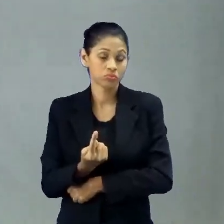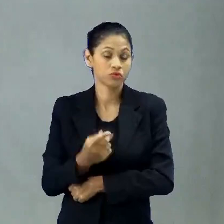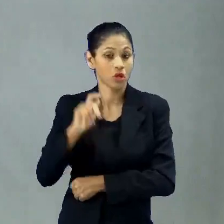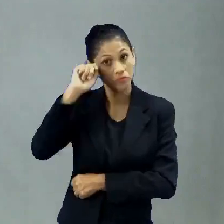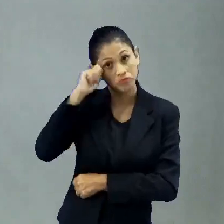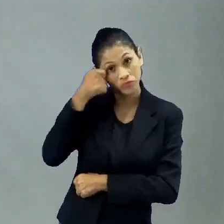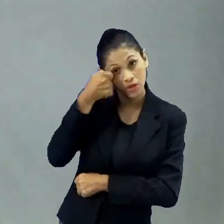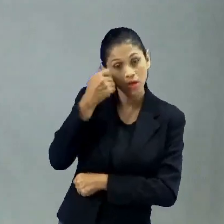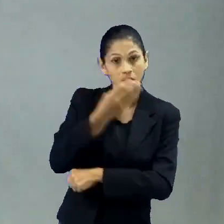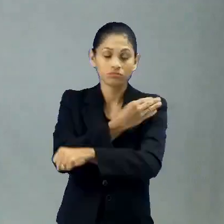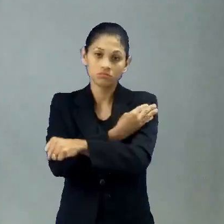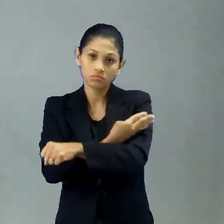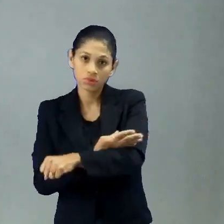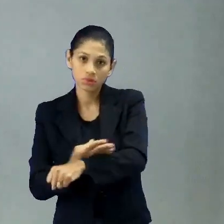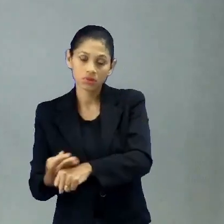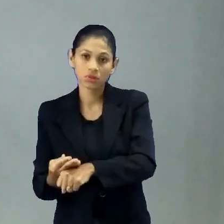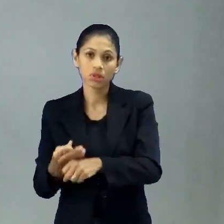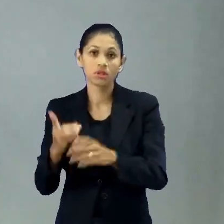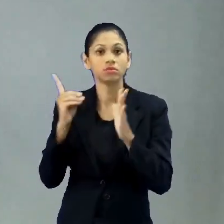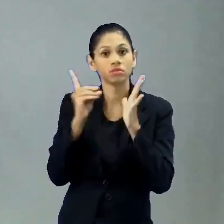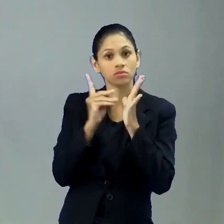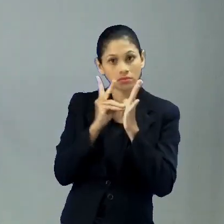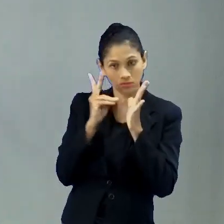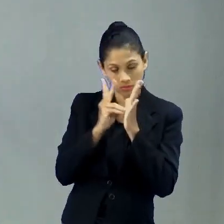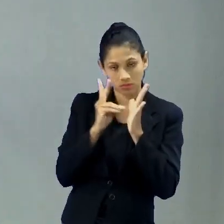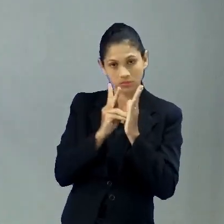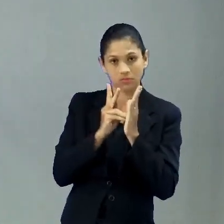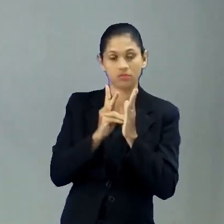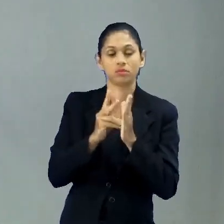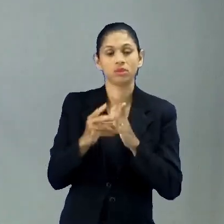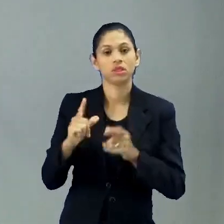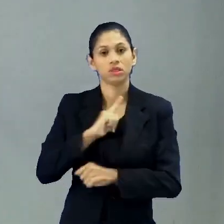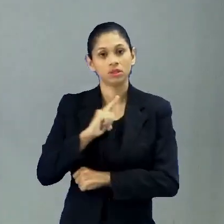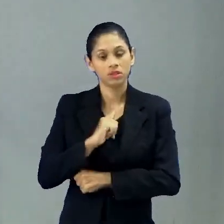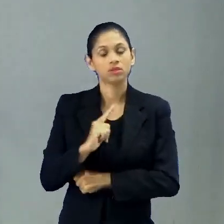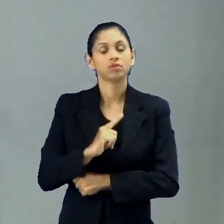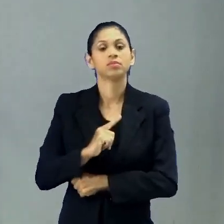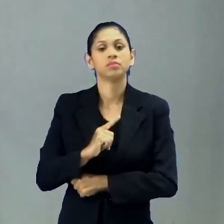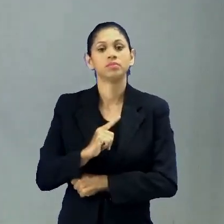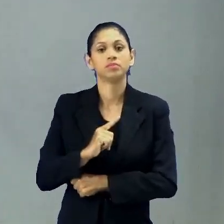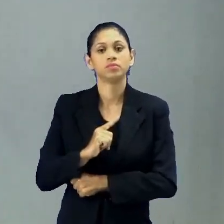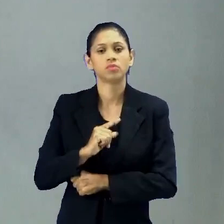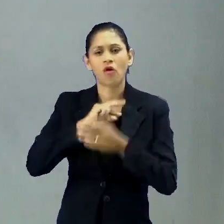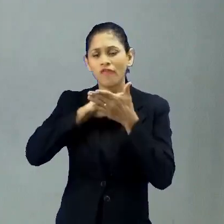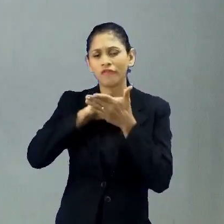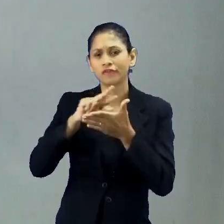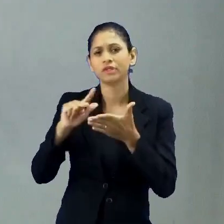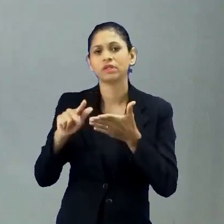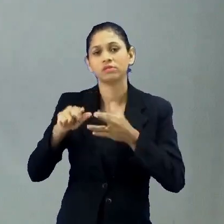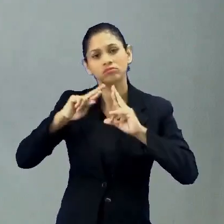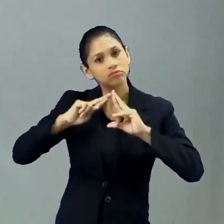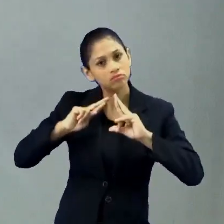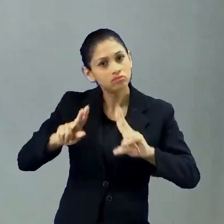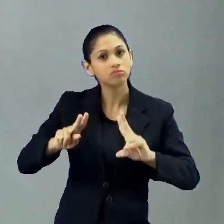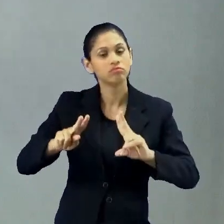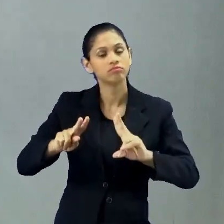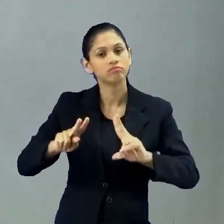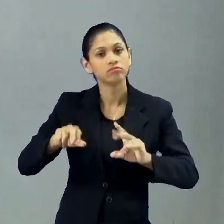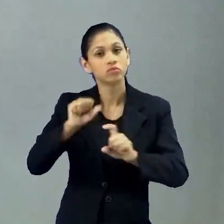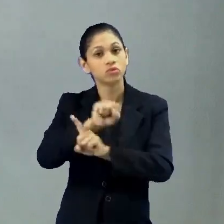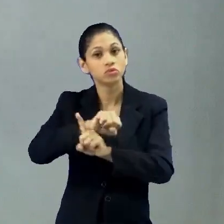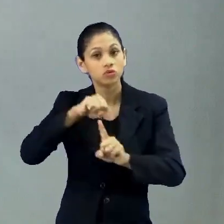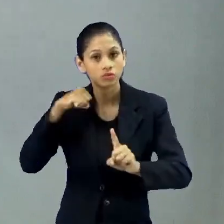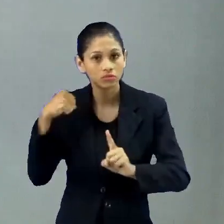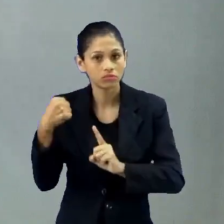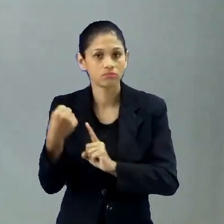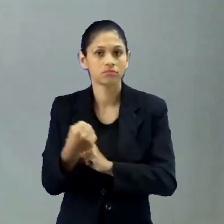negros, brancos, indígenas. Nós também temos uma série de diferenças